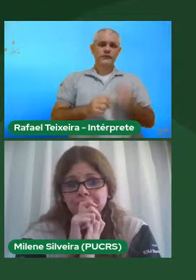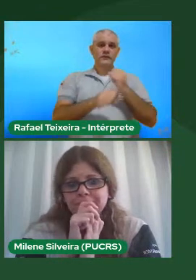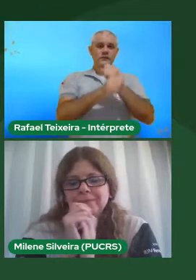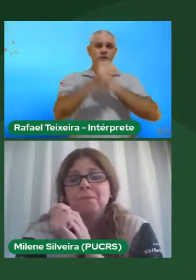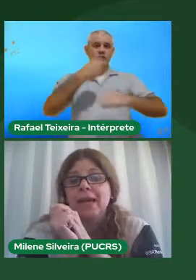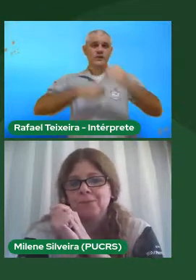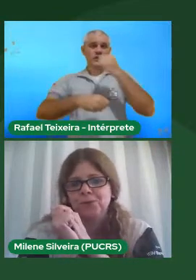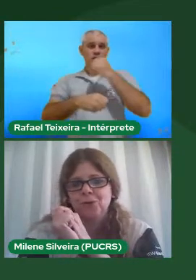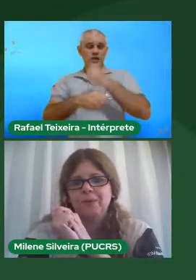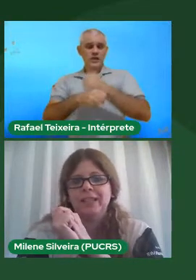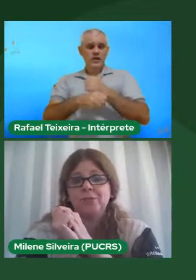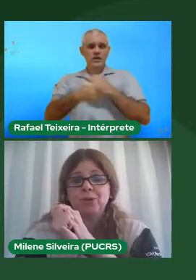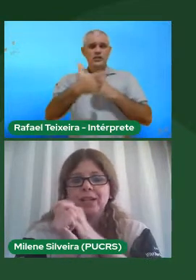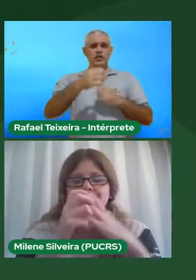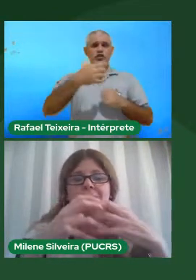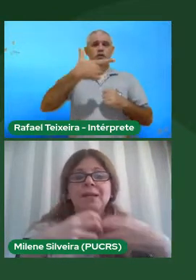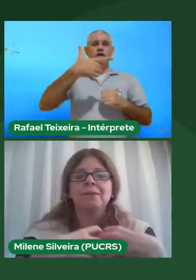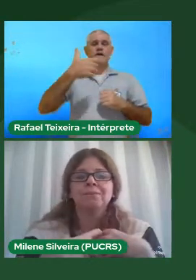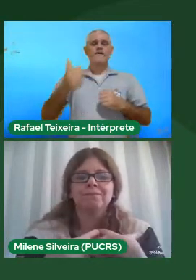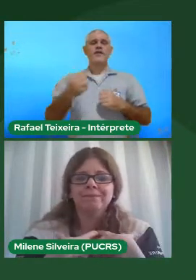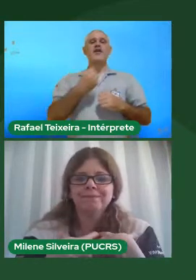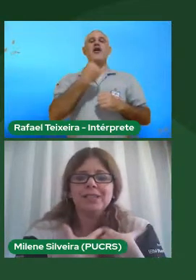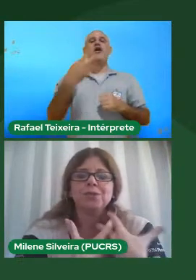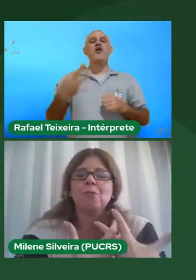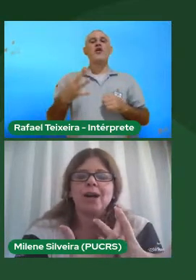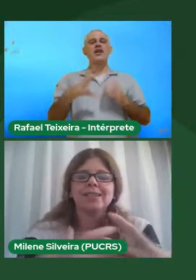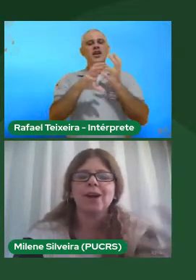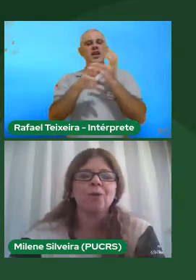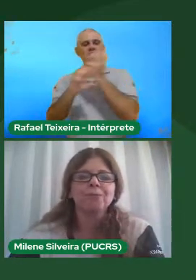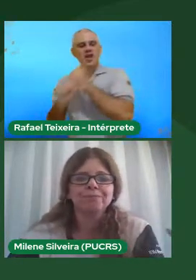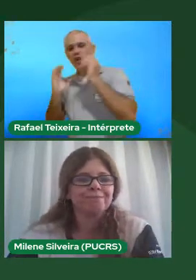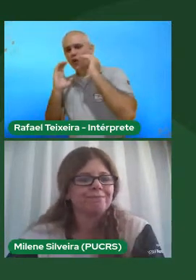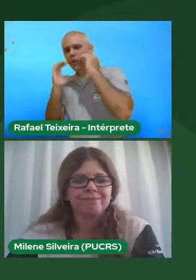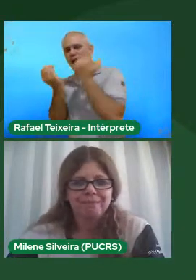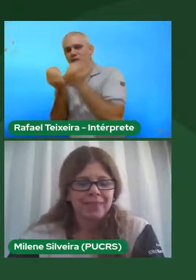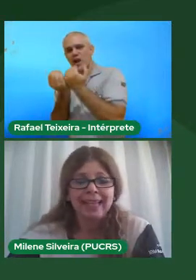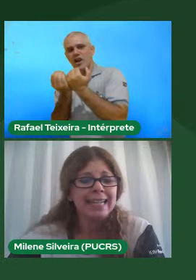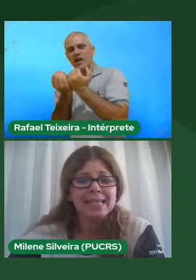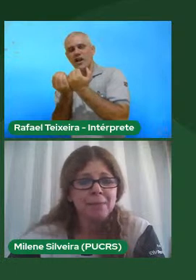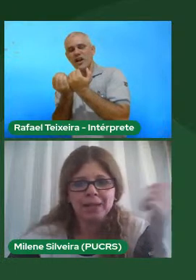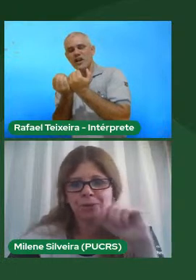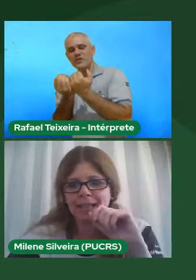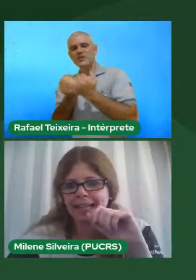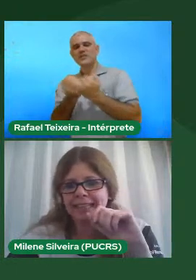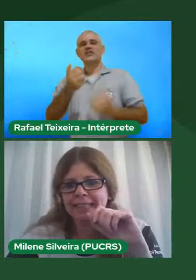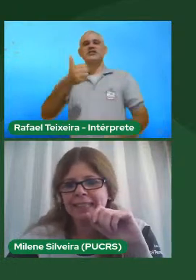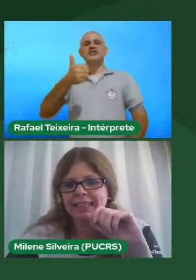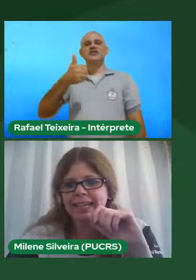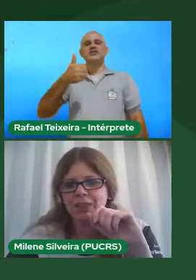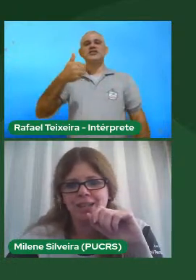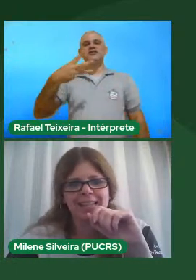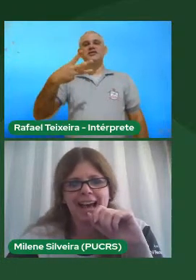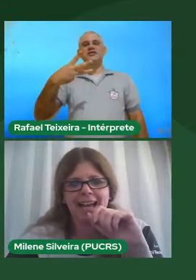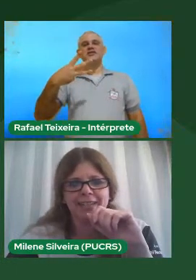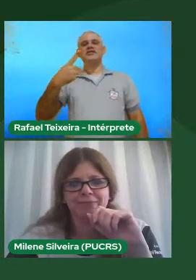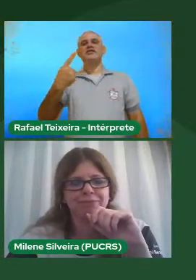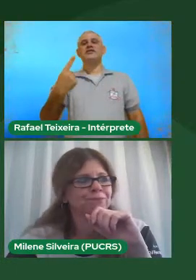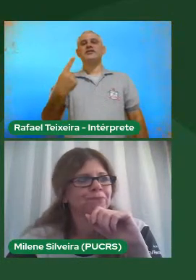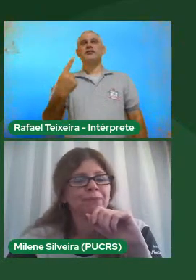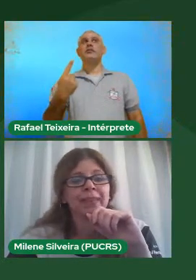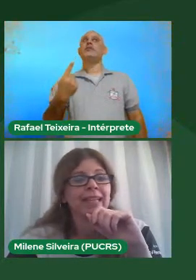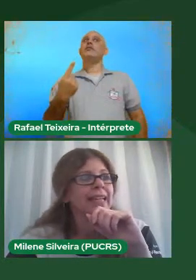131 membros no comitê de programa. Isso mostra o crescimento da nossa